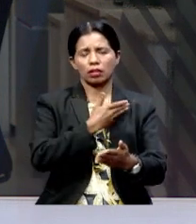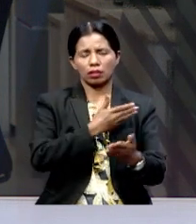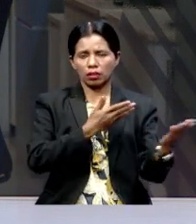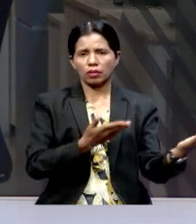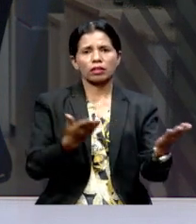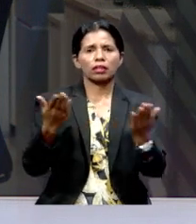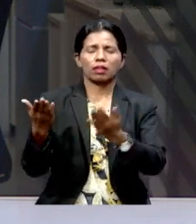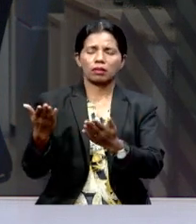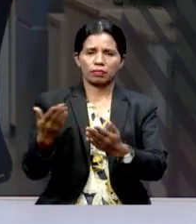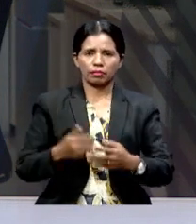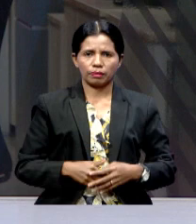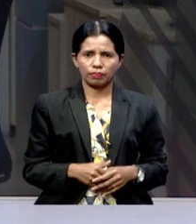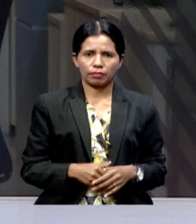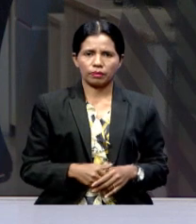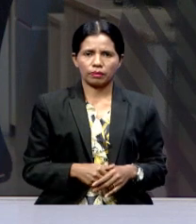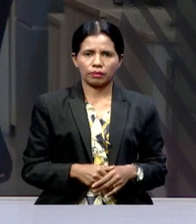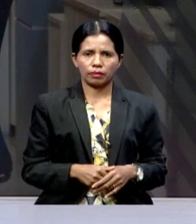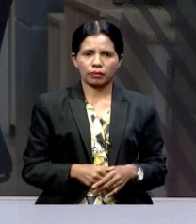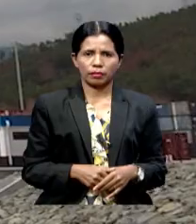importação.